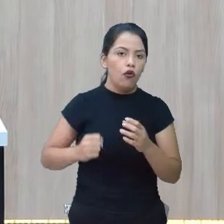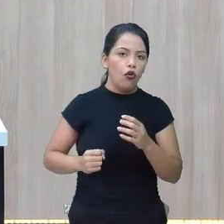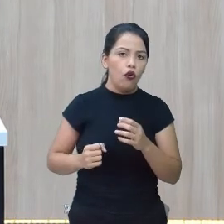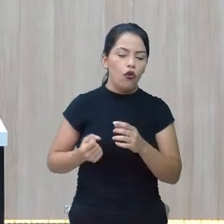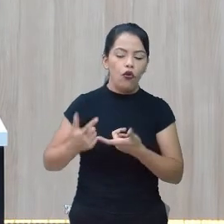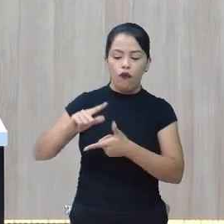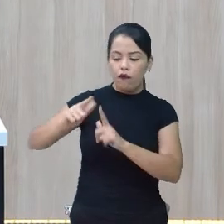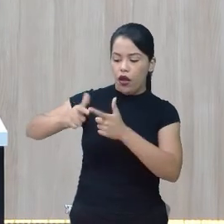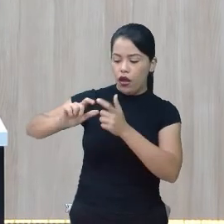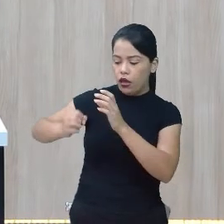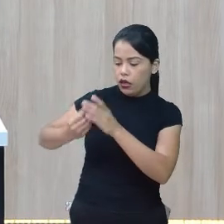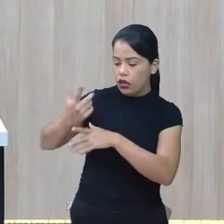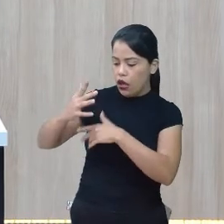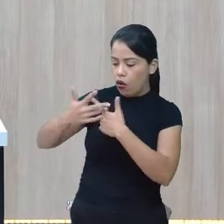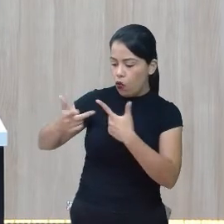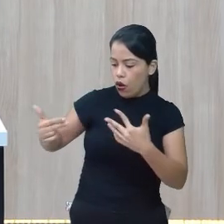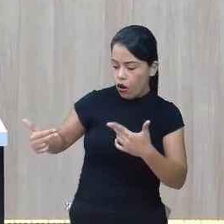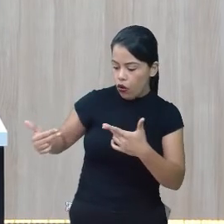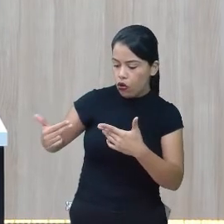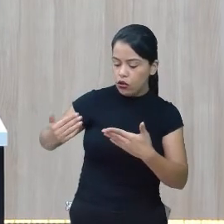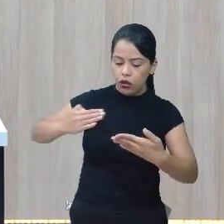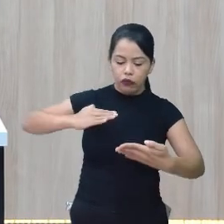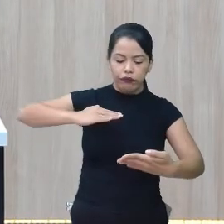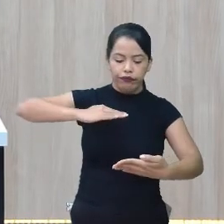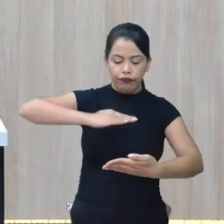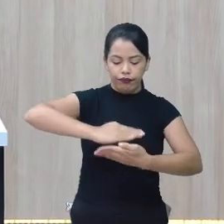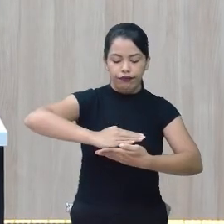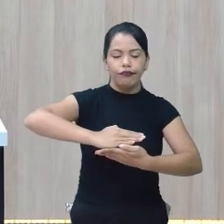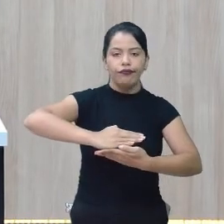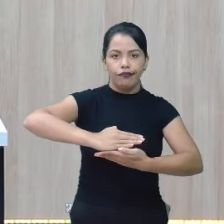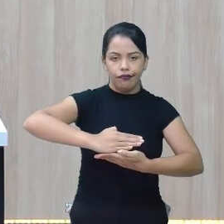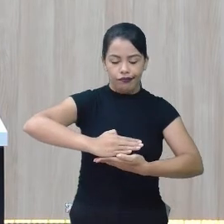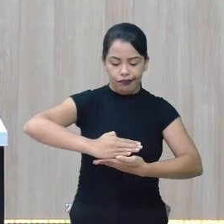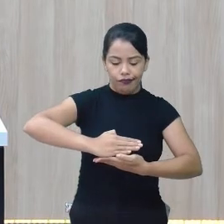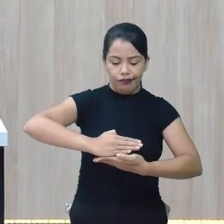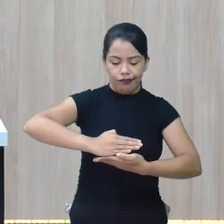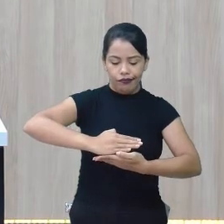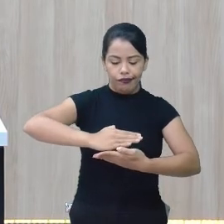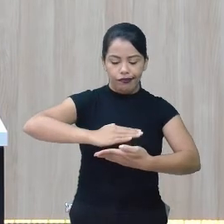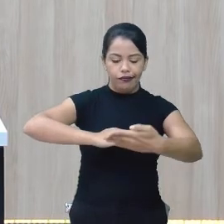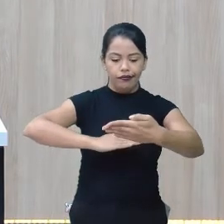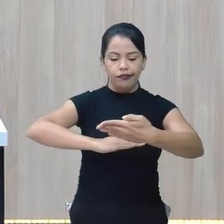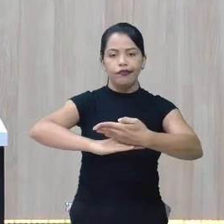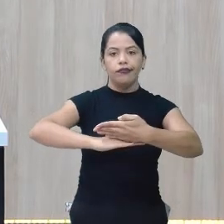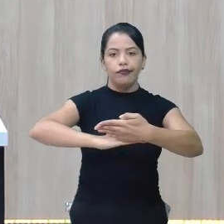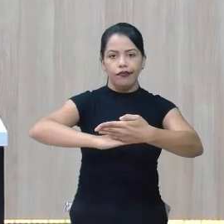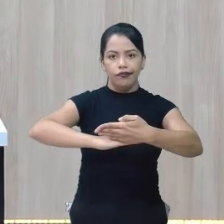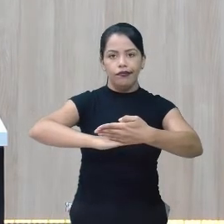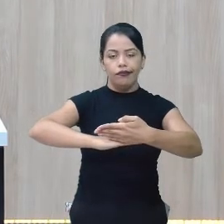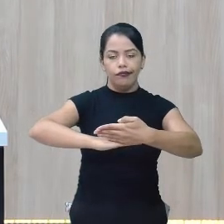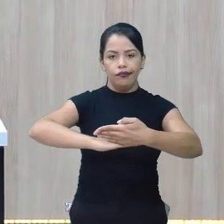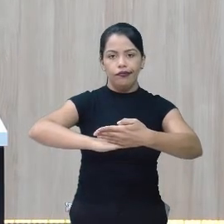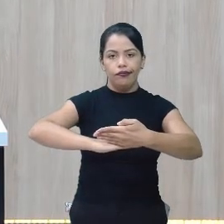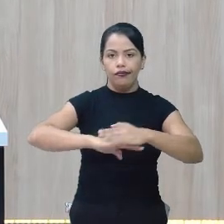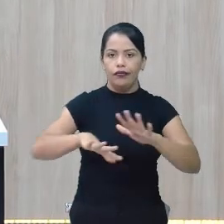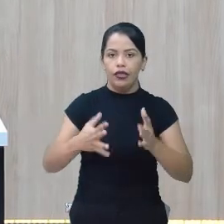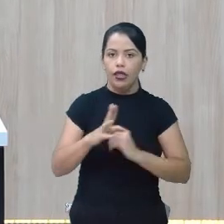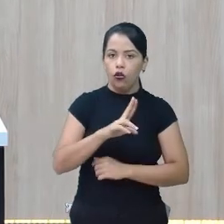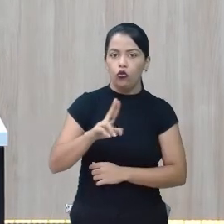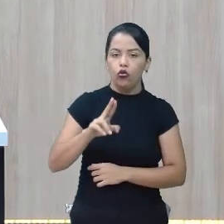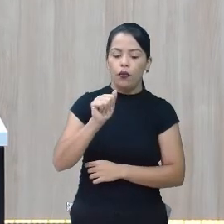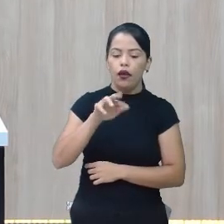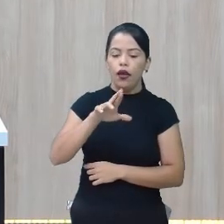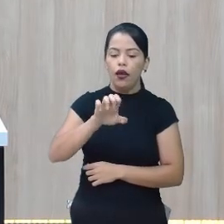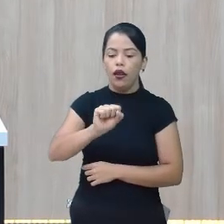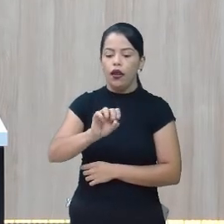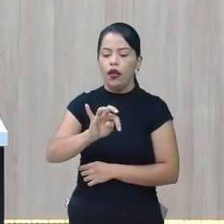3 dimensões, a linha de um e a linha do outro vai se juntar e vai formar somente uma linha. E nesse caso, a gente vai chamar isso de